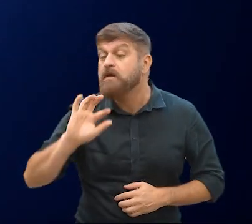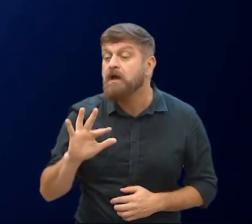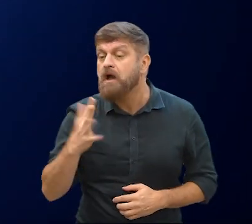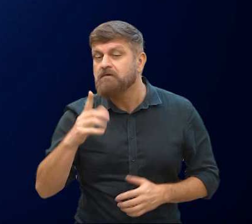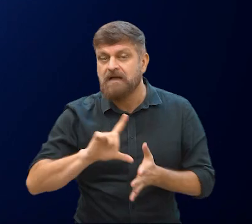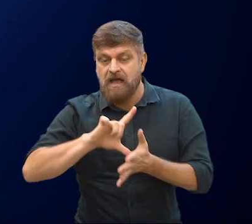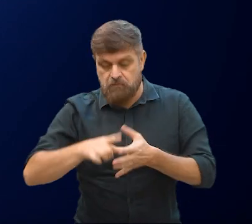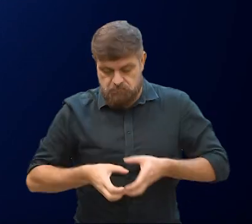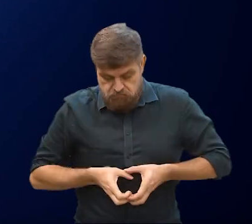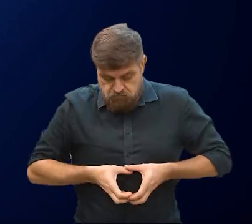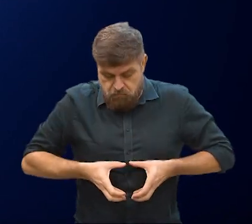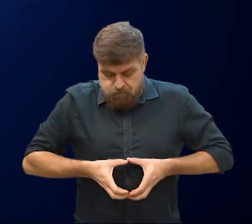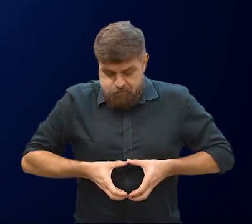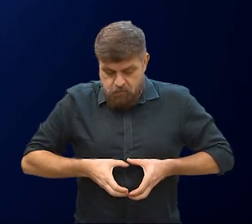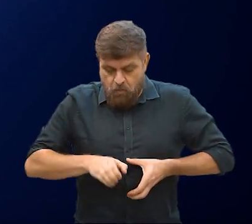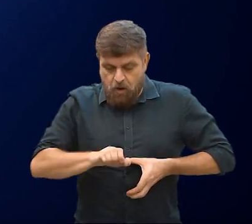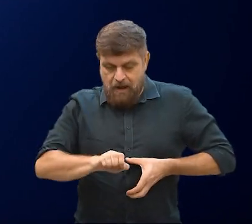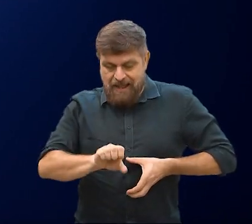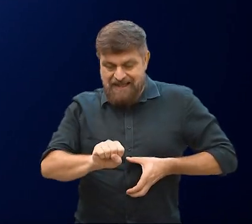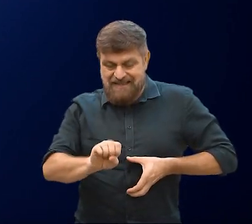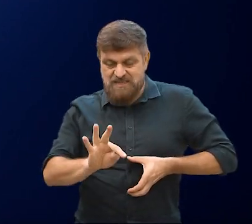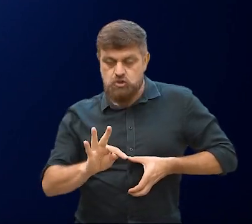quando ele chega no estômago.